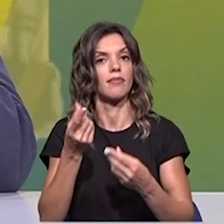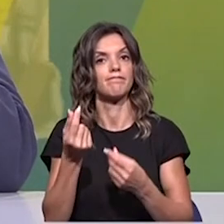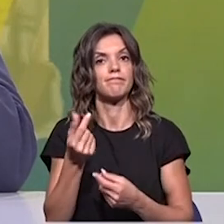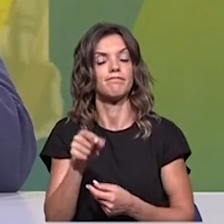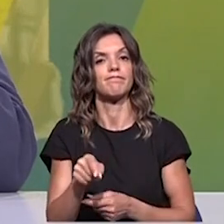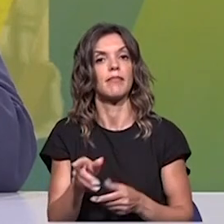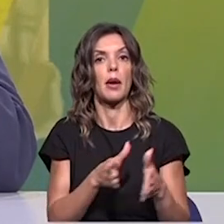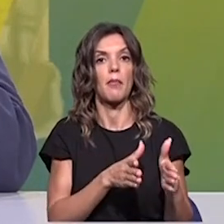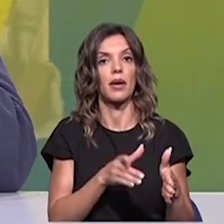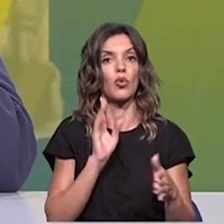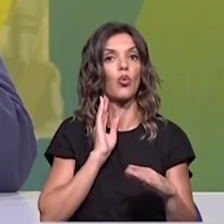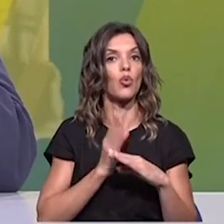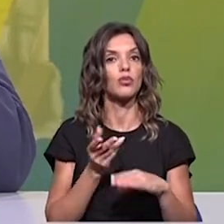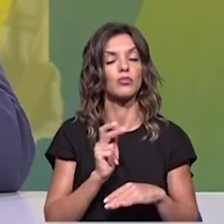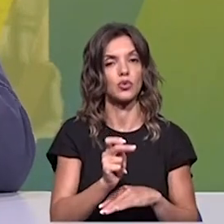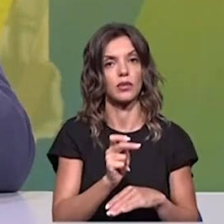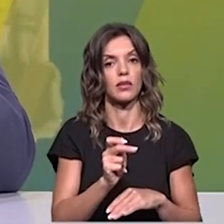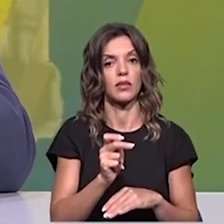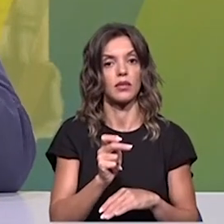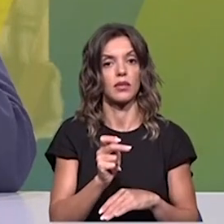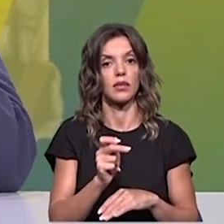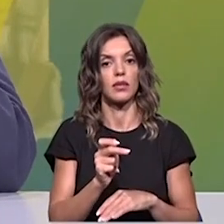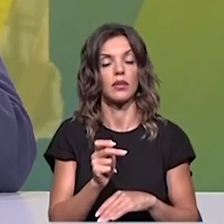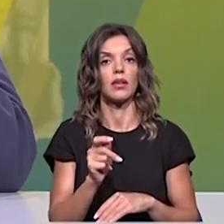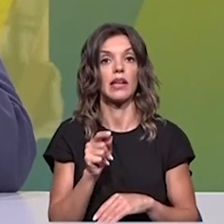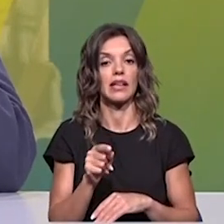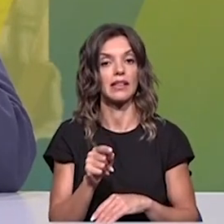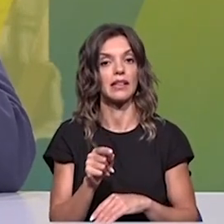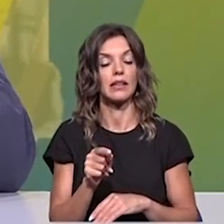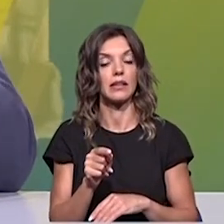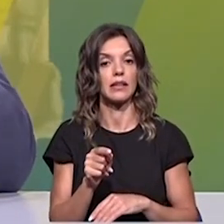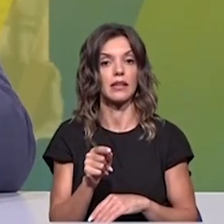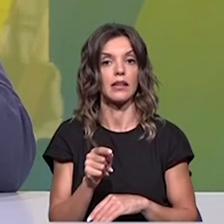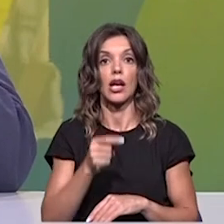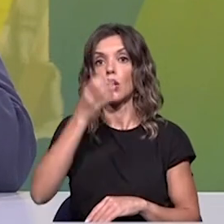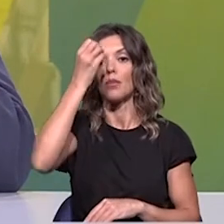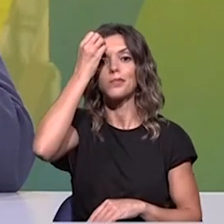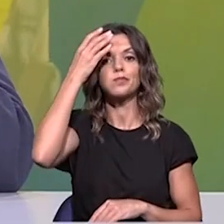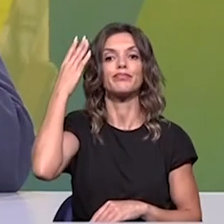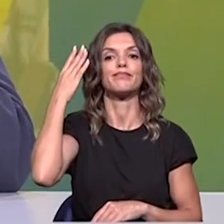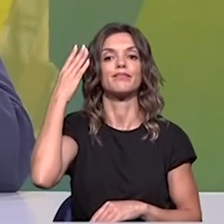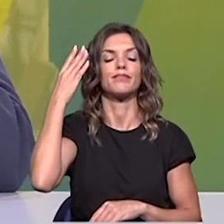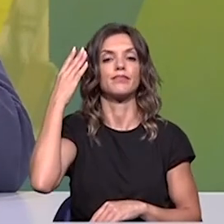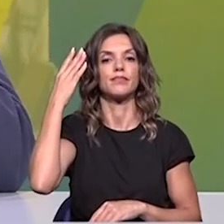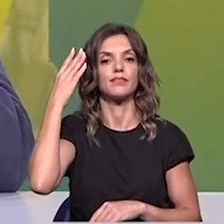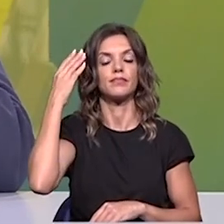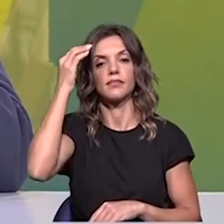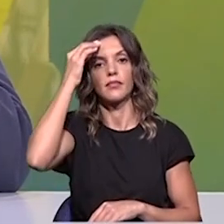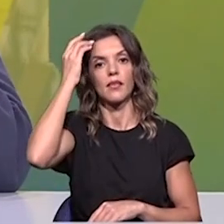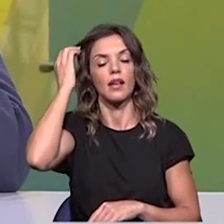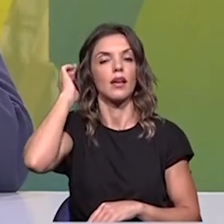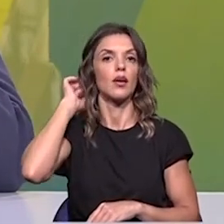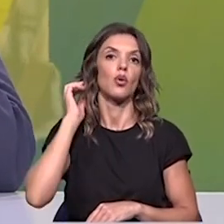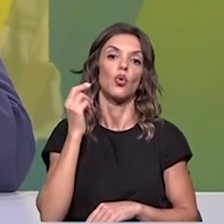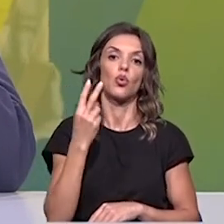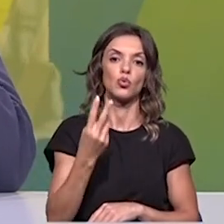nestes últimos anos essa parte dessa rúbrica tem ficado por parte do do pelo menos destes